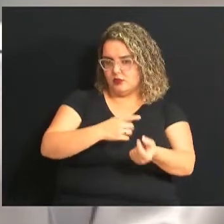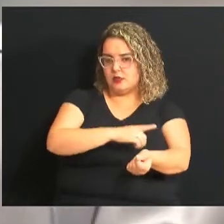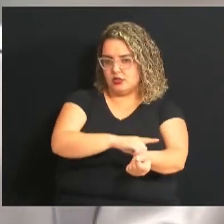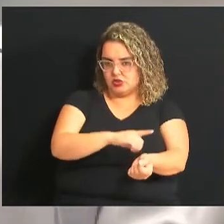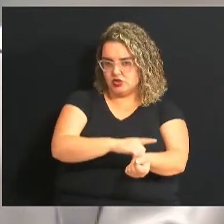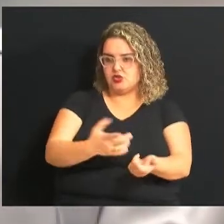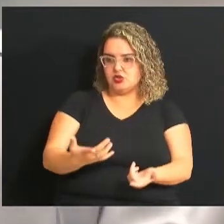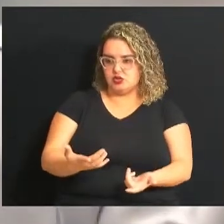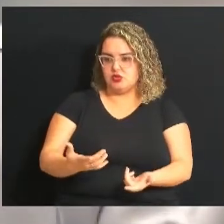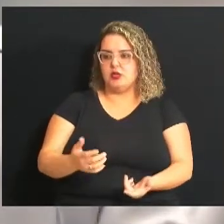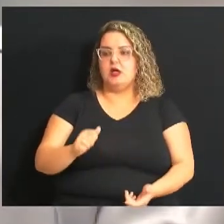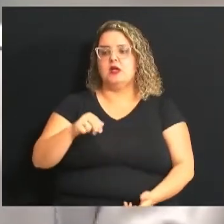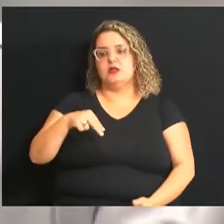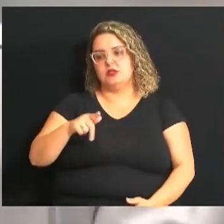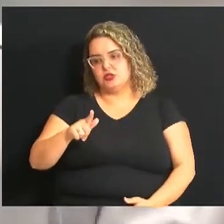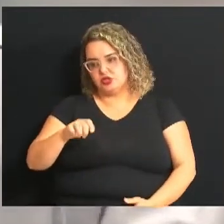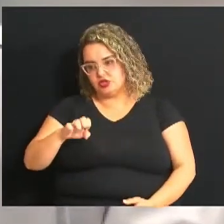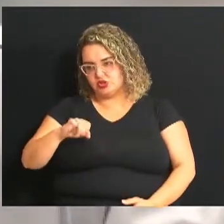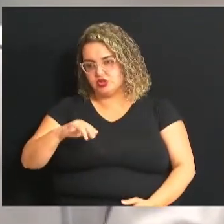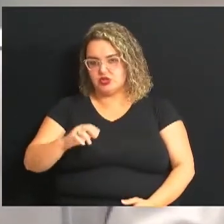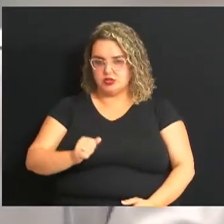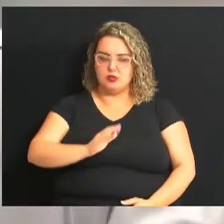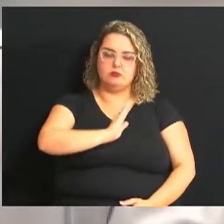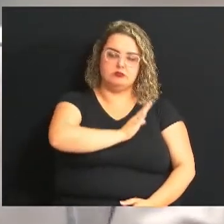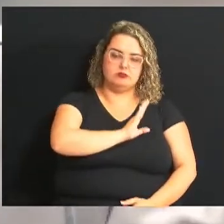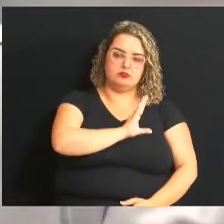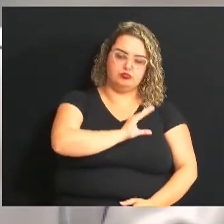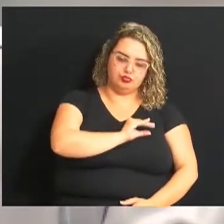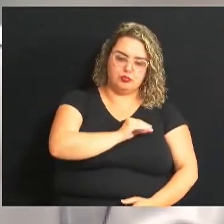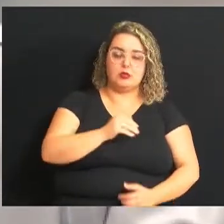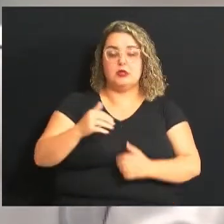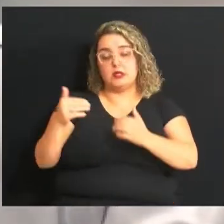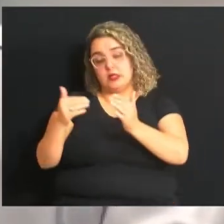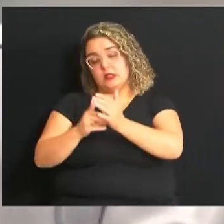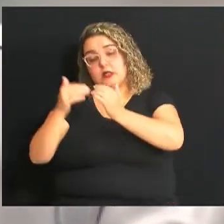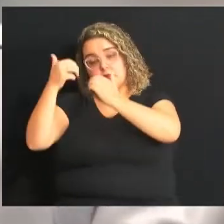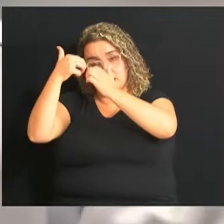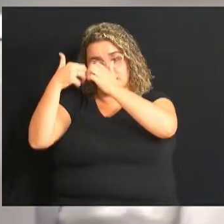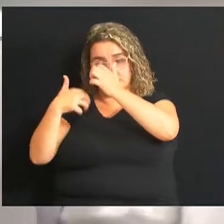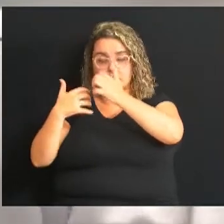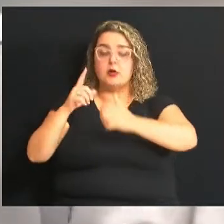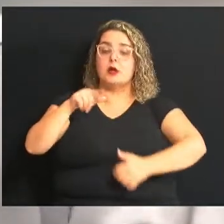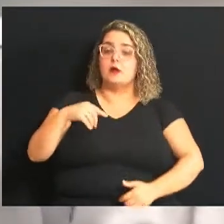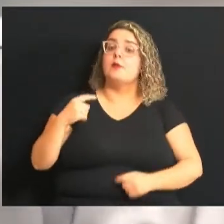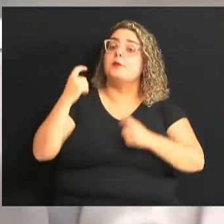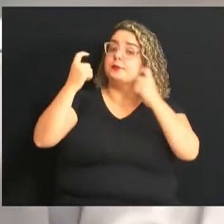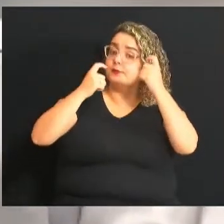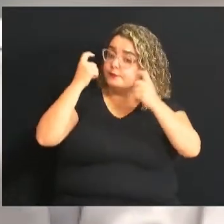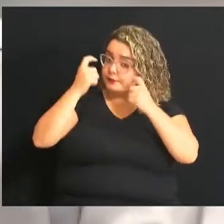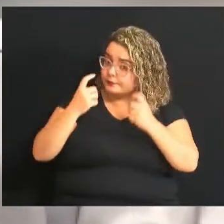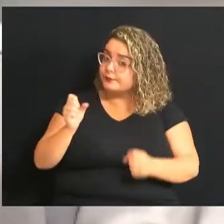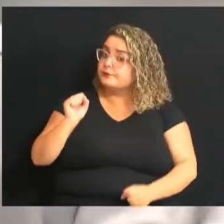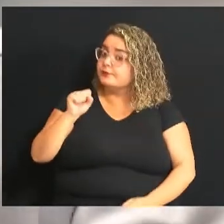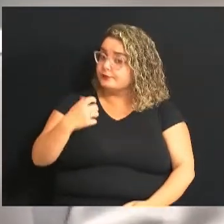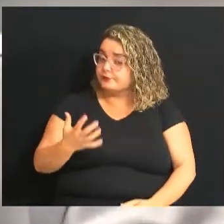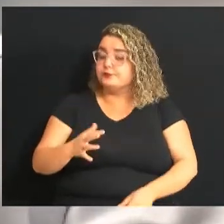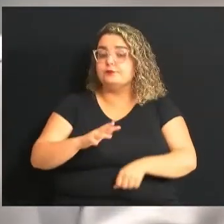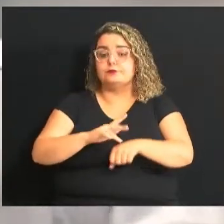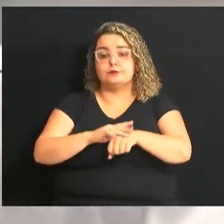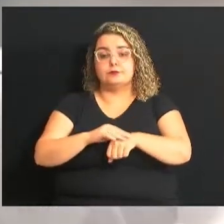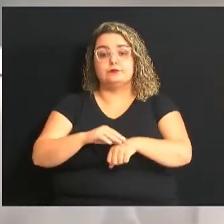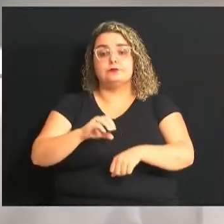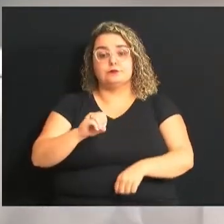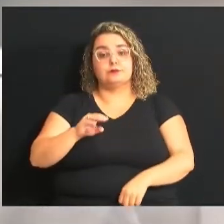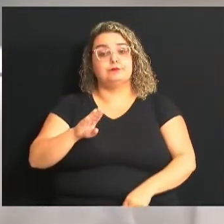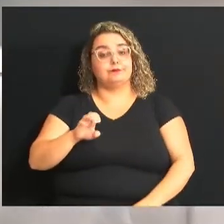de anginas, infartos ou mesmo derrames. Então, é extremamente preocupante essa doença, obesidade e